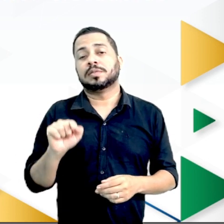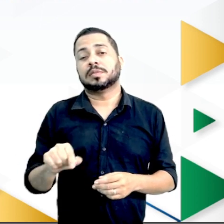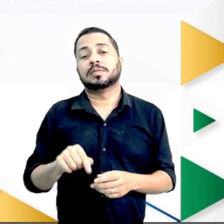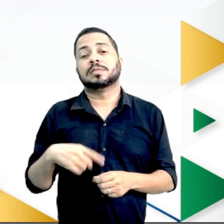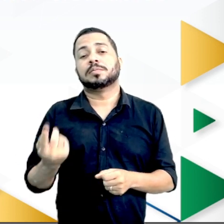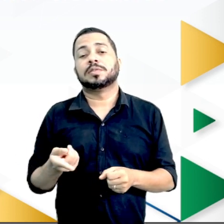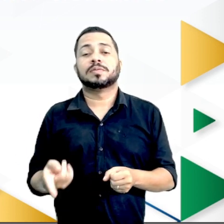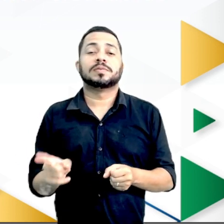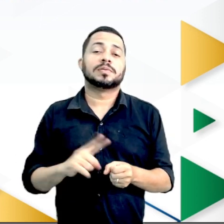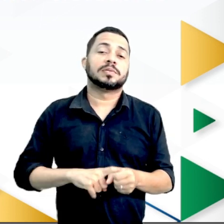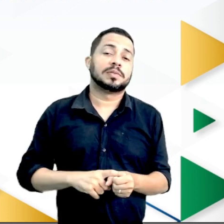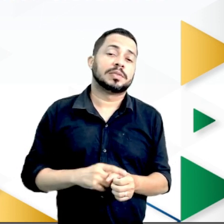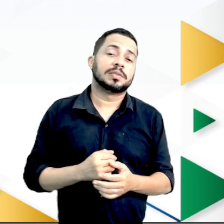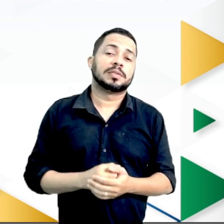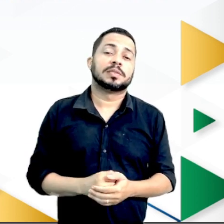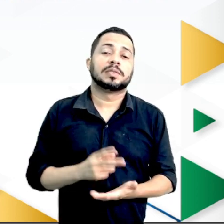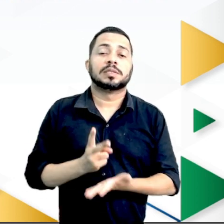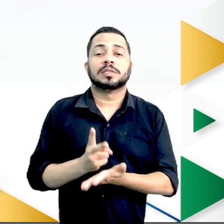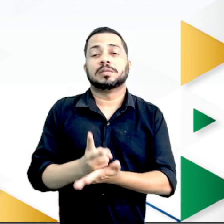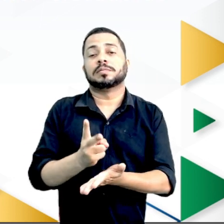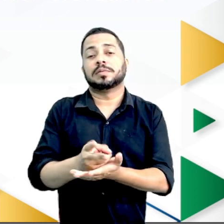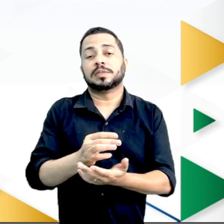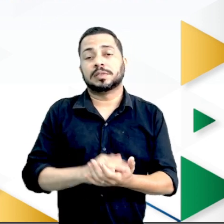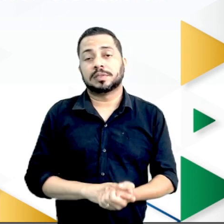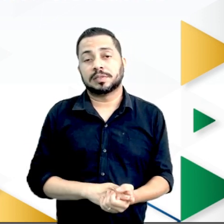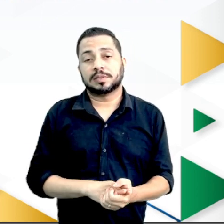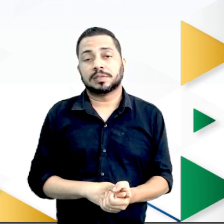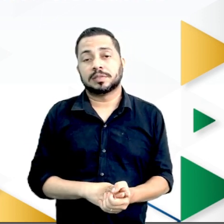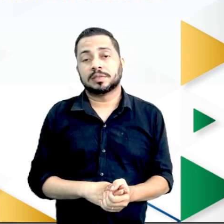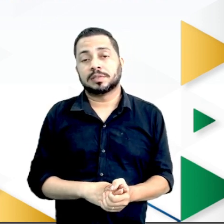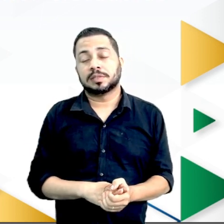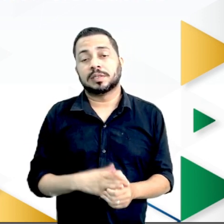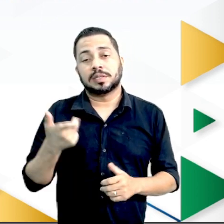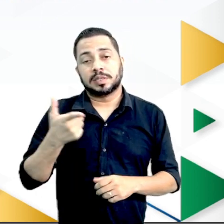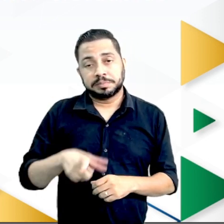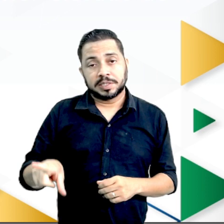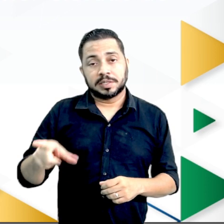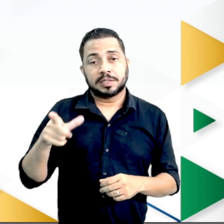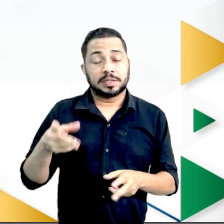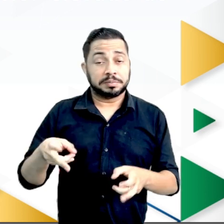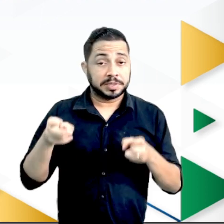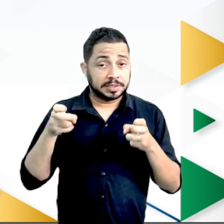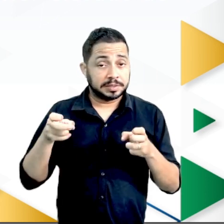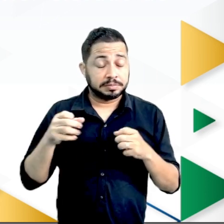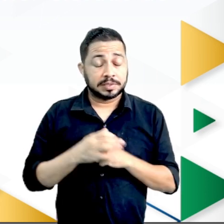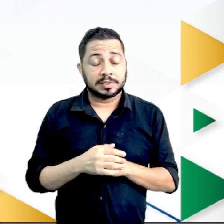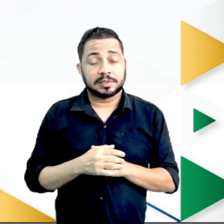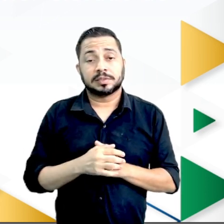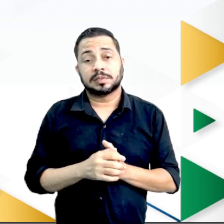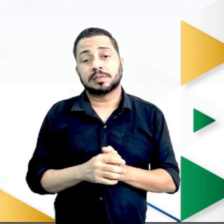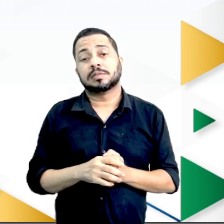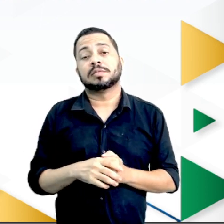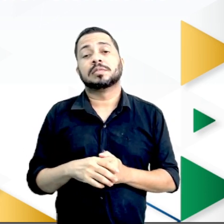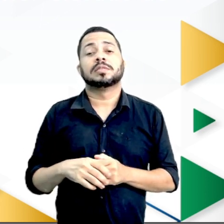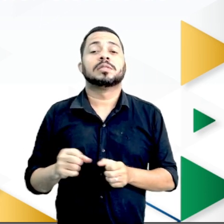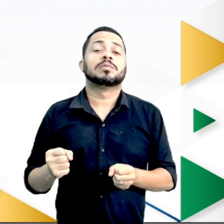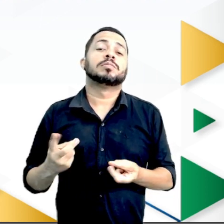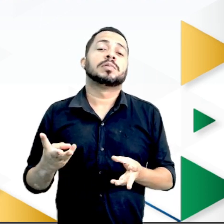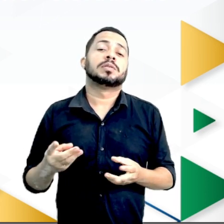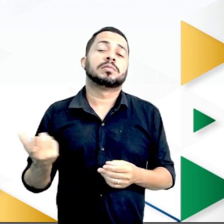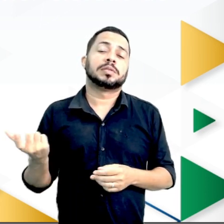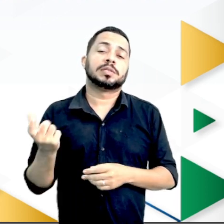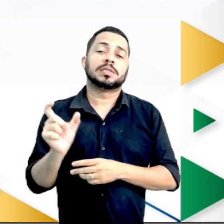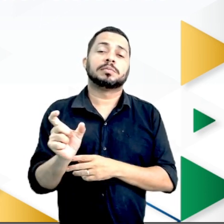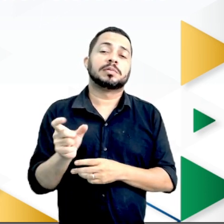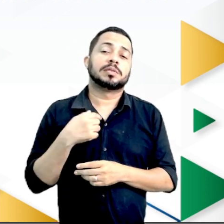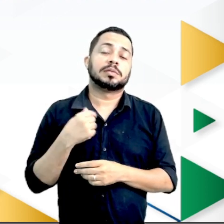ao 4 e depois volta a sequência a se repetir. Tá percebendo? Olha, onde eles têm. Quantos símbolos eu tenho